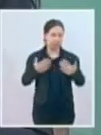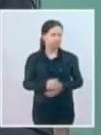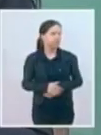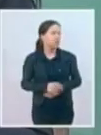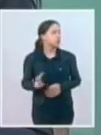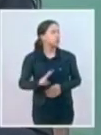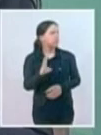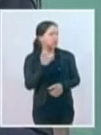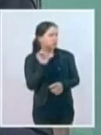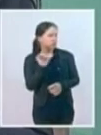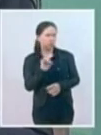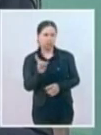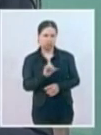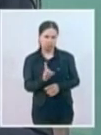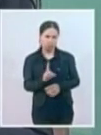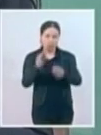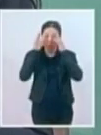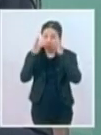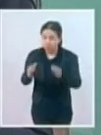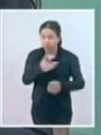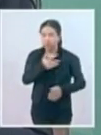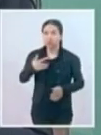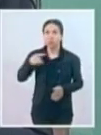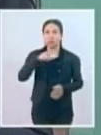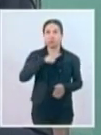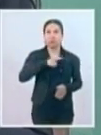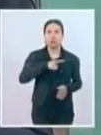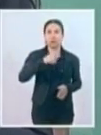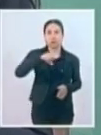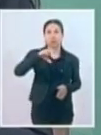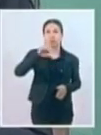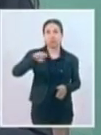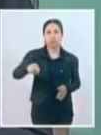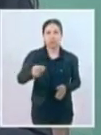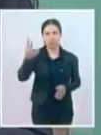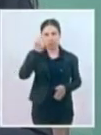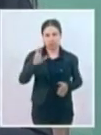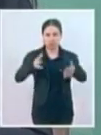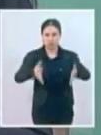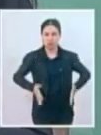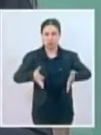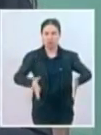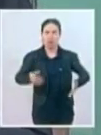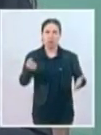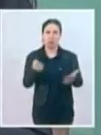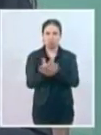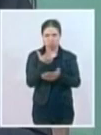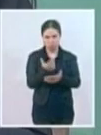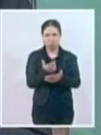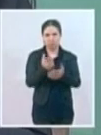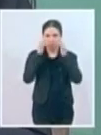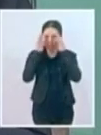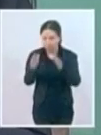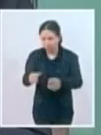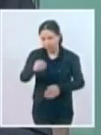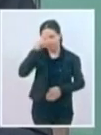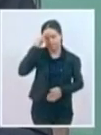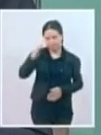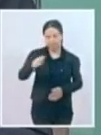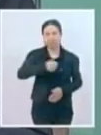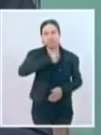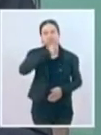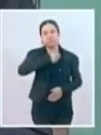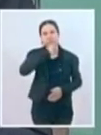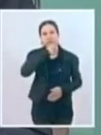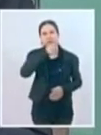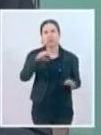a área da saúde, o vereador Dudu destinou R$ 90 mil para a compra de cadeiras de rodas, especificamente, por exemplo, para idosos, e também